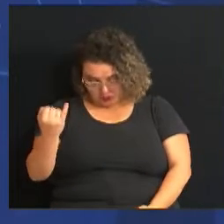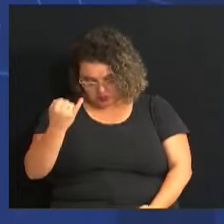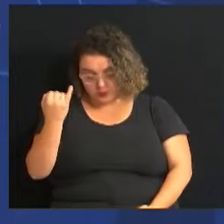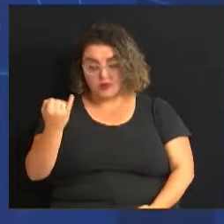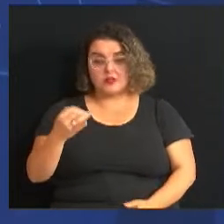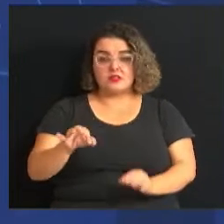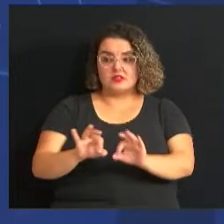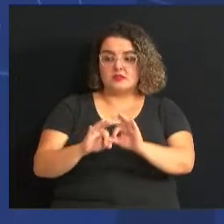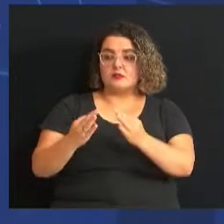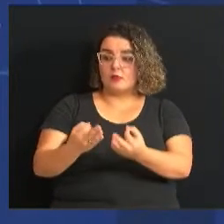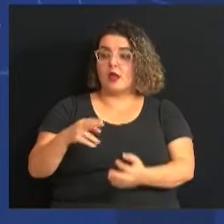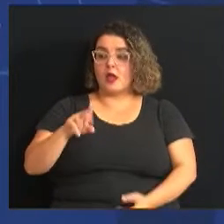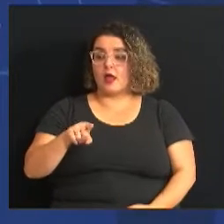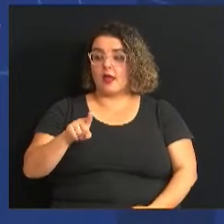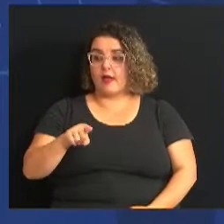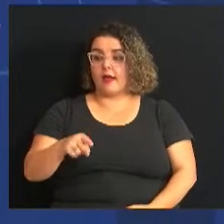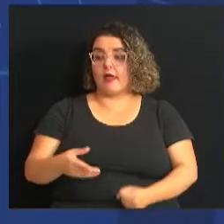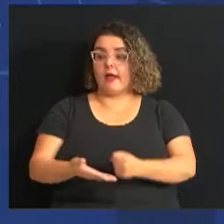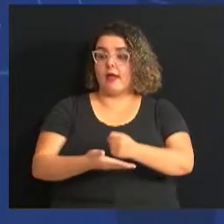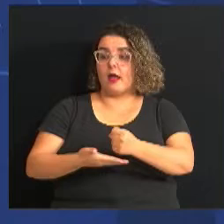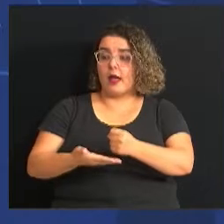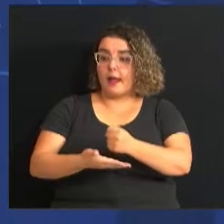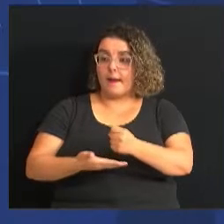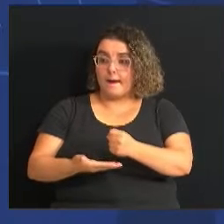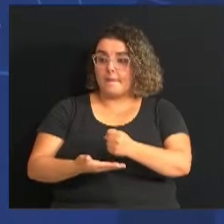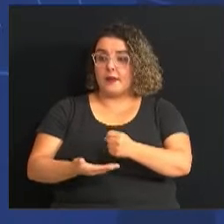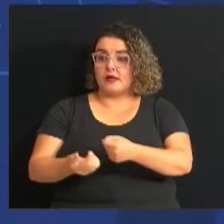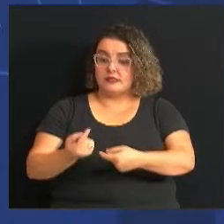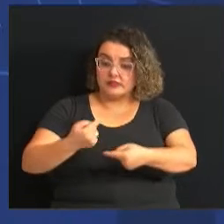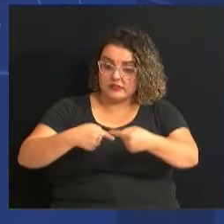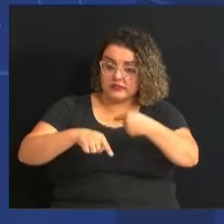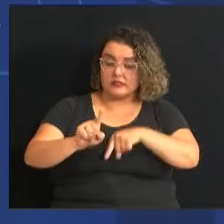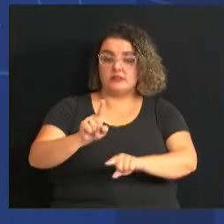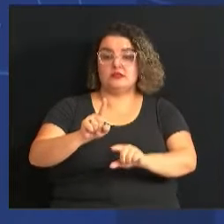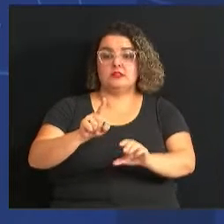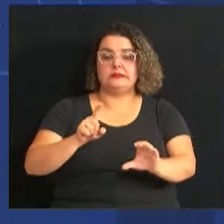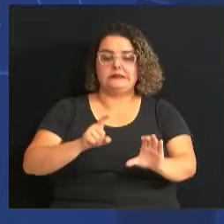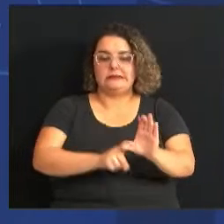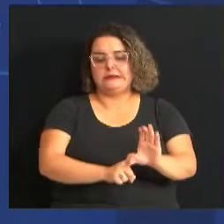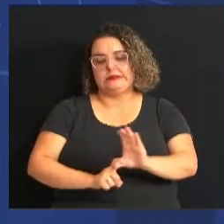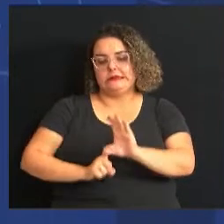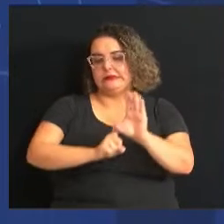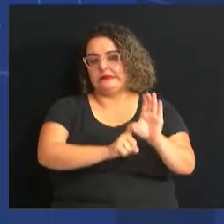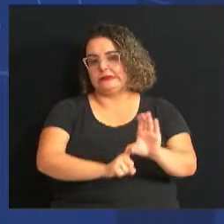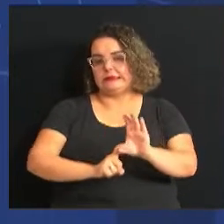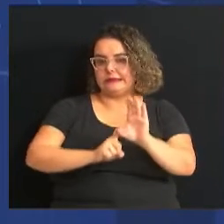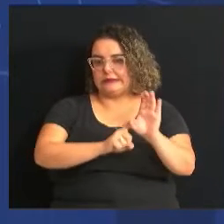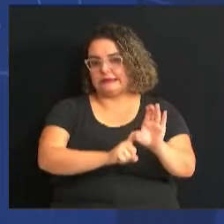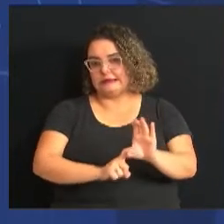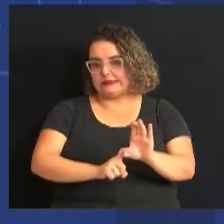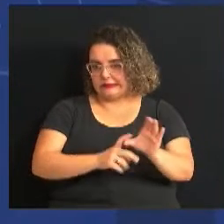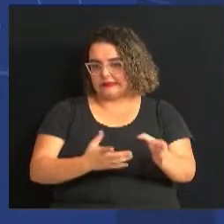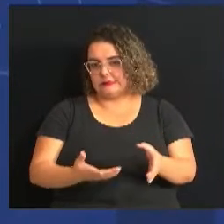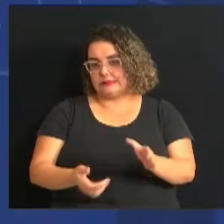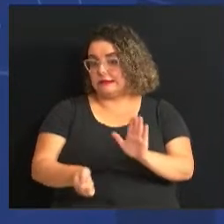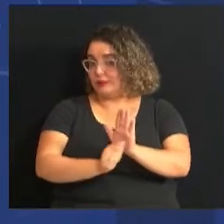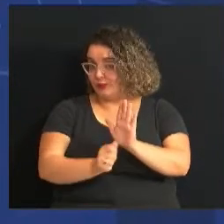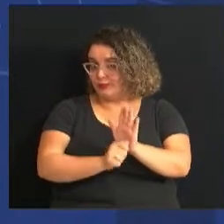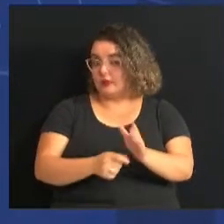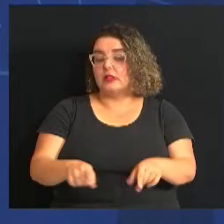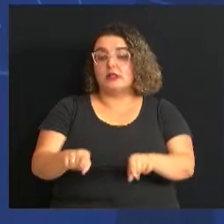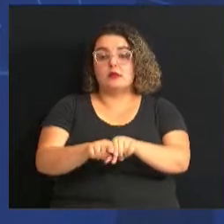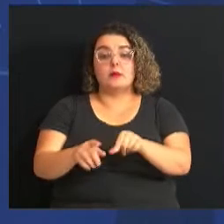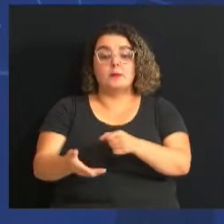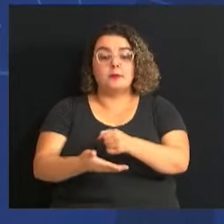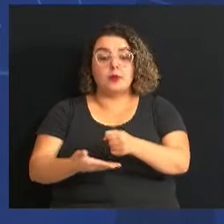família é o alicerce na questão da recuperação da dependência química, do dependente químico, como também é o alicerce para uma